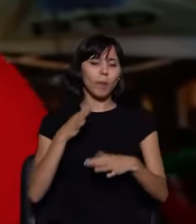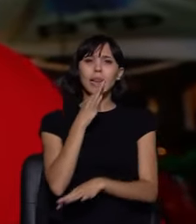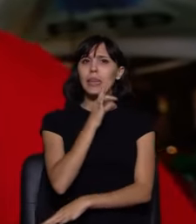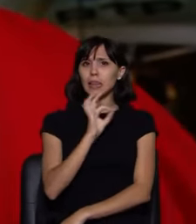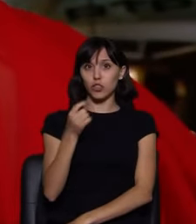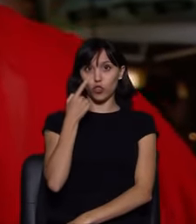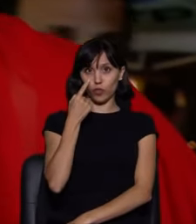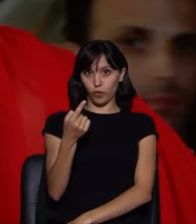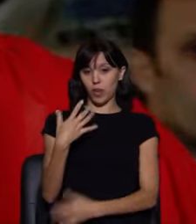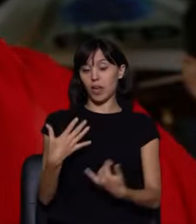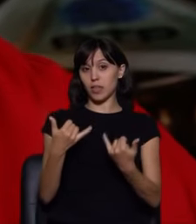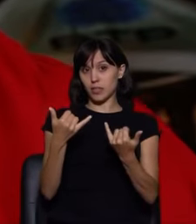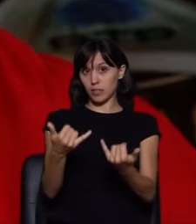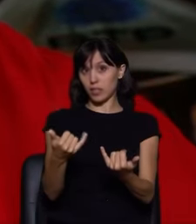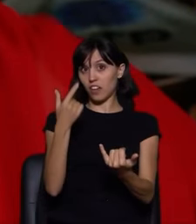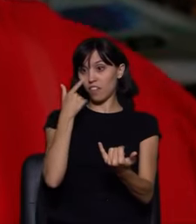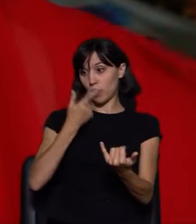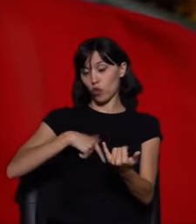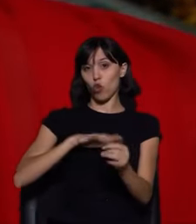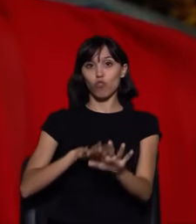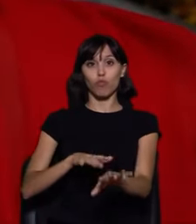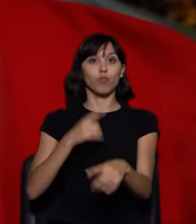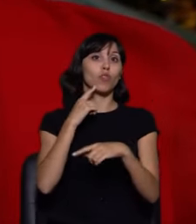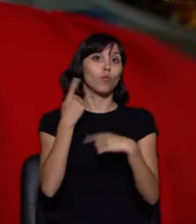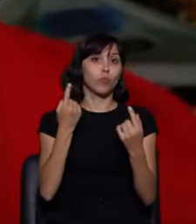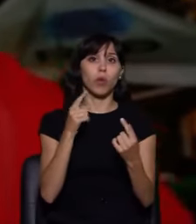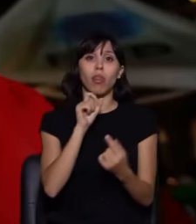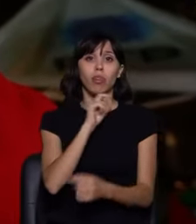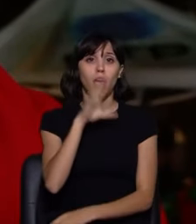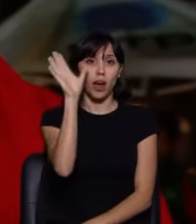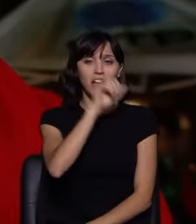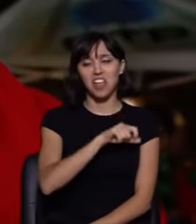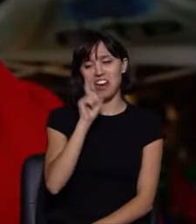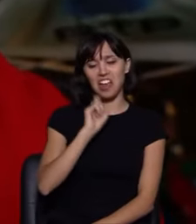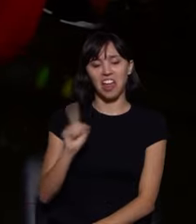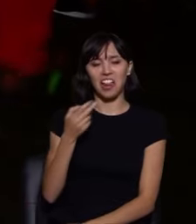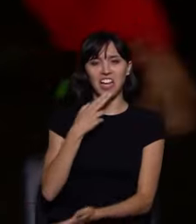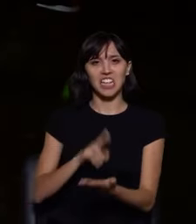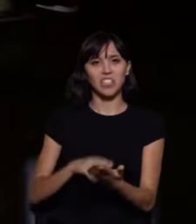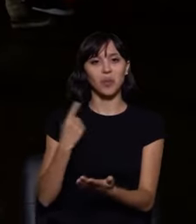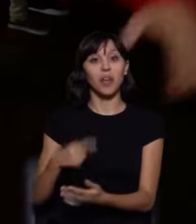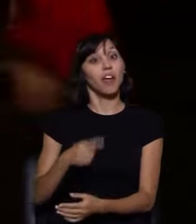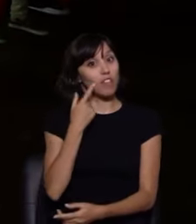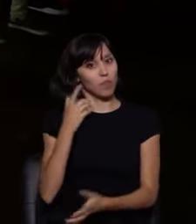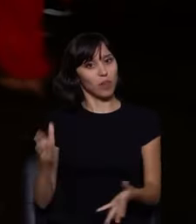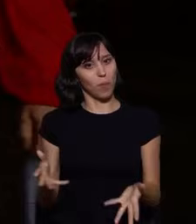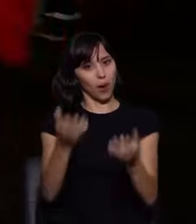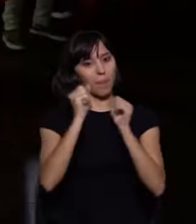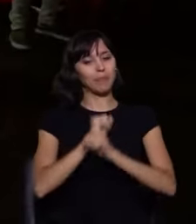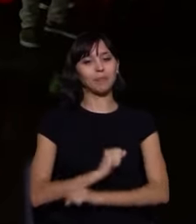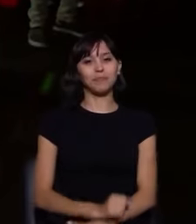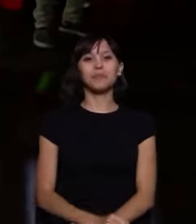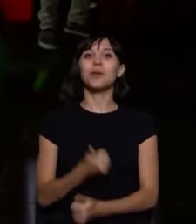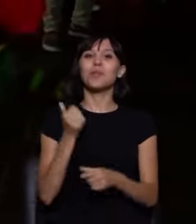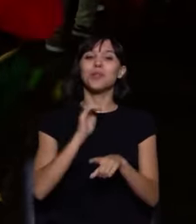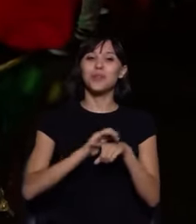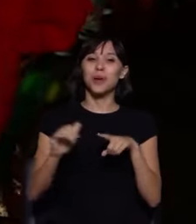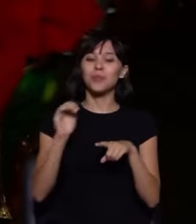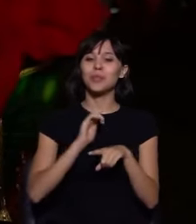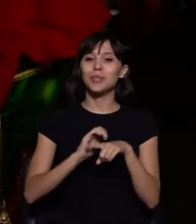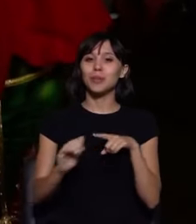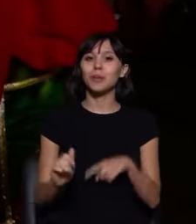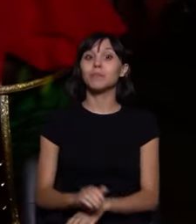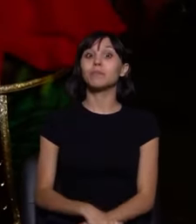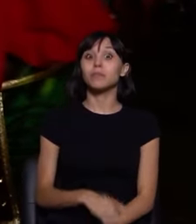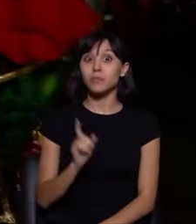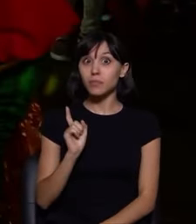aí em casa já a seguir na nossa atuação, portanto temos tudo para ganhar, de facto, ela tem razão. Então vamos a isto, pode vamos ser? Embora. Vamos embora, boa eu sorte. Sou feliz. Oh,